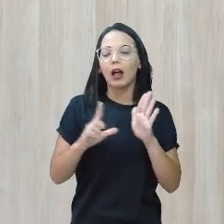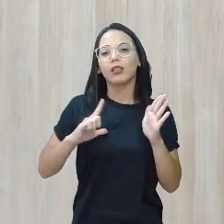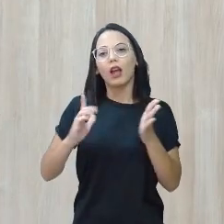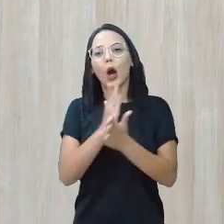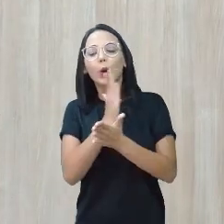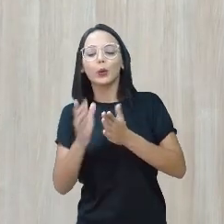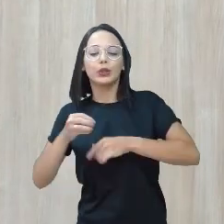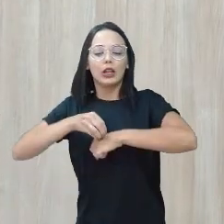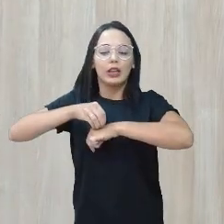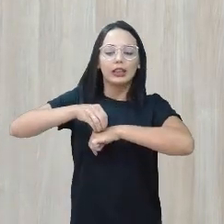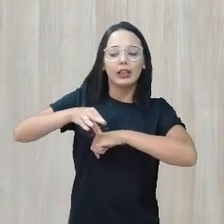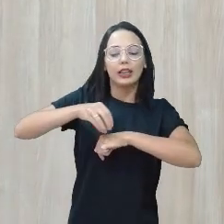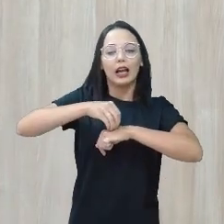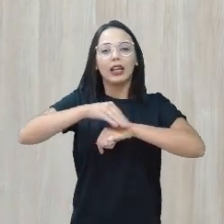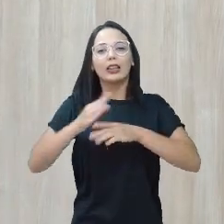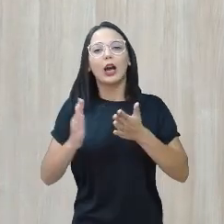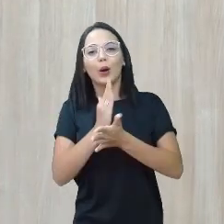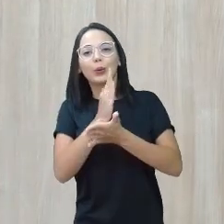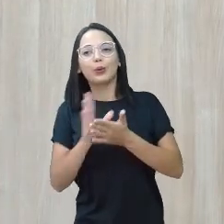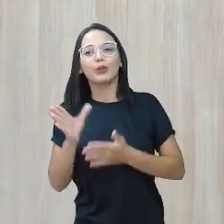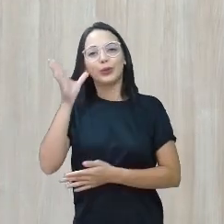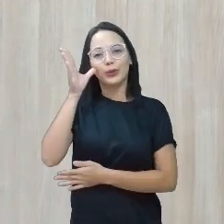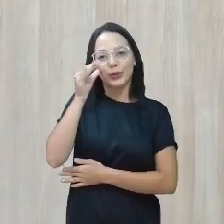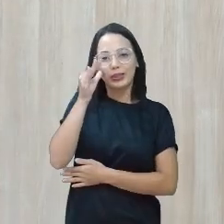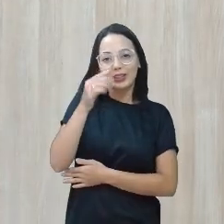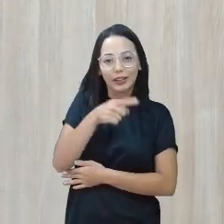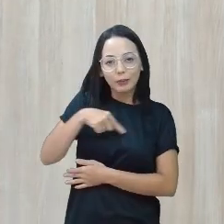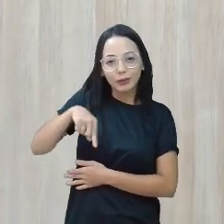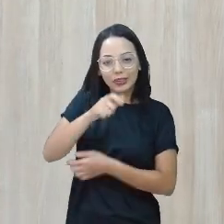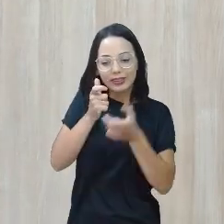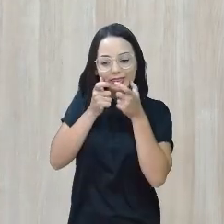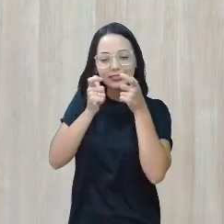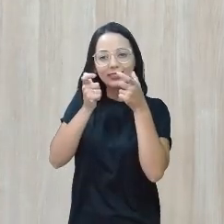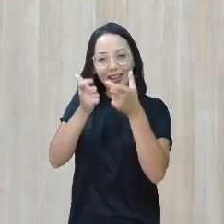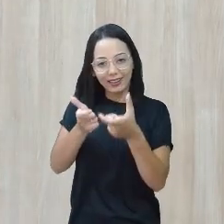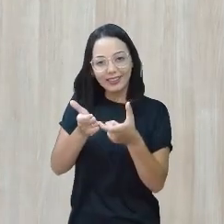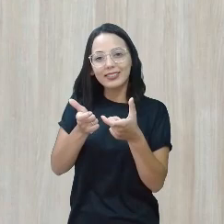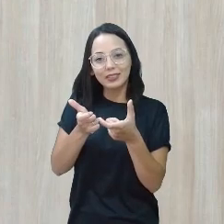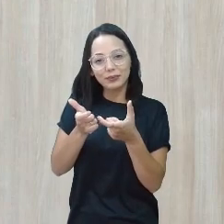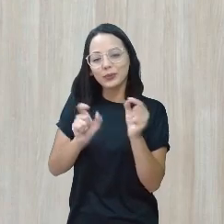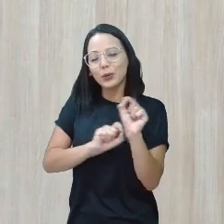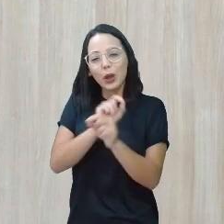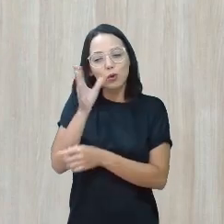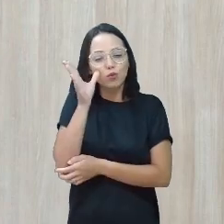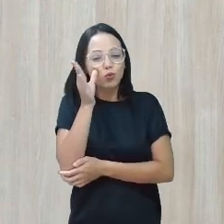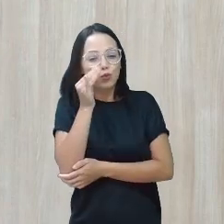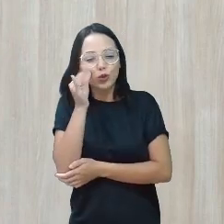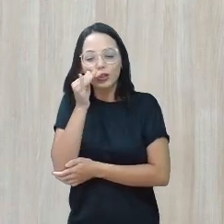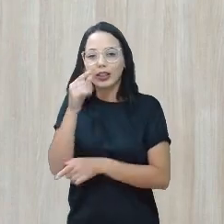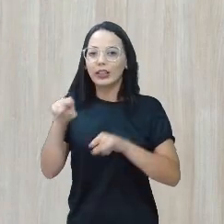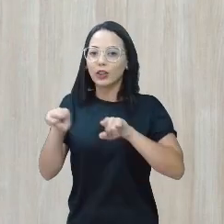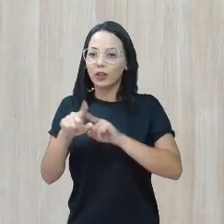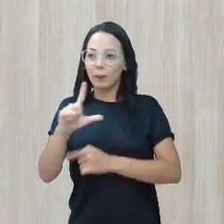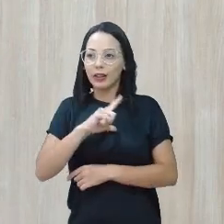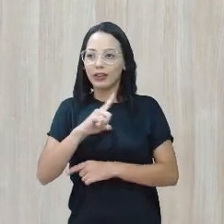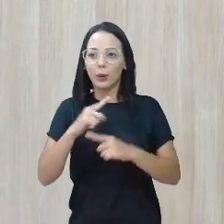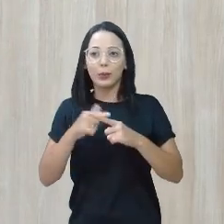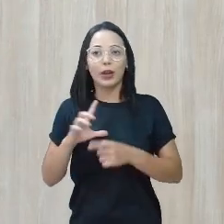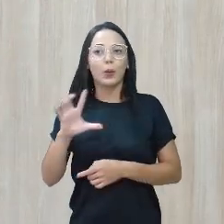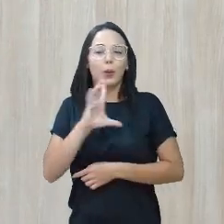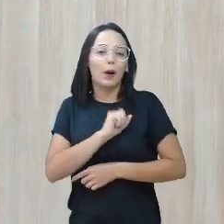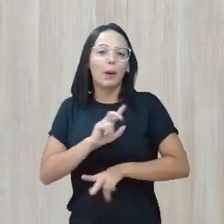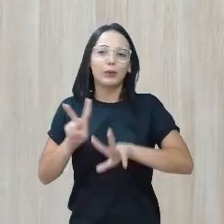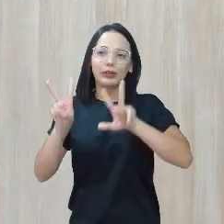algumas dicas, algumas curiosidades, para despertar em vocês, de repente, essa curiosidade que eu tenho, né? Adoro esse tema,